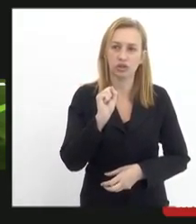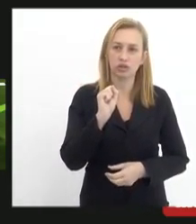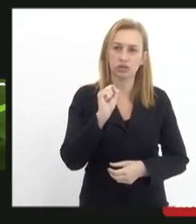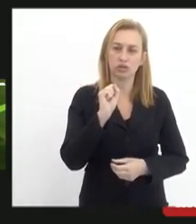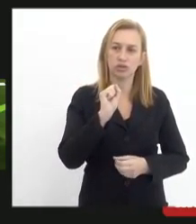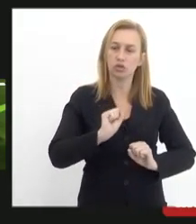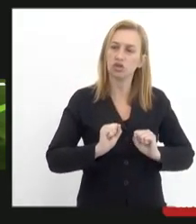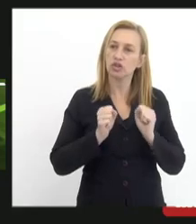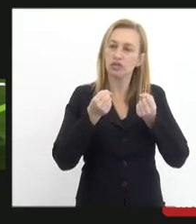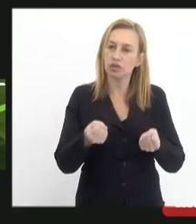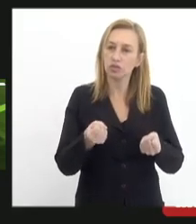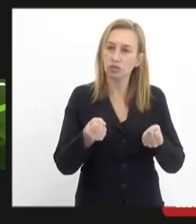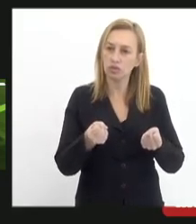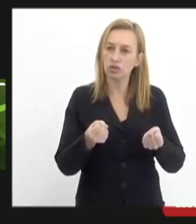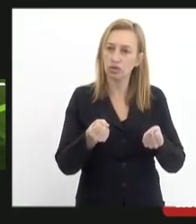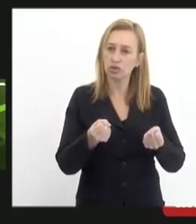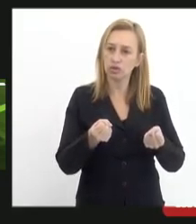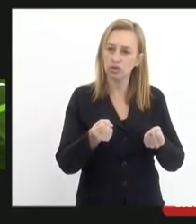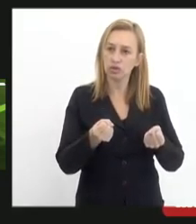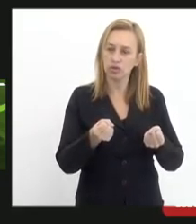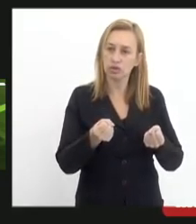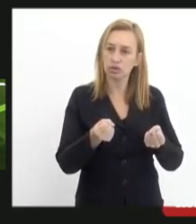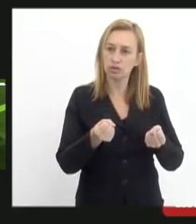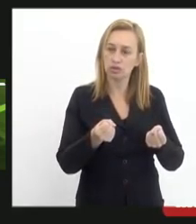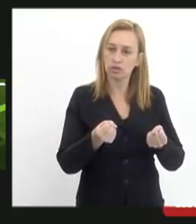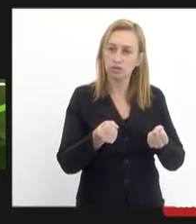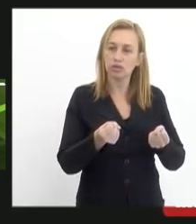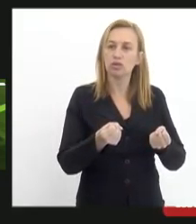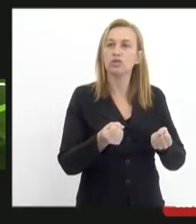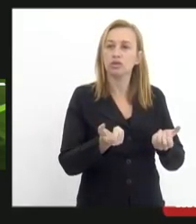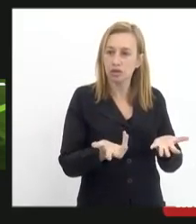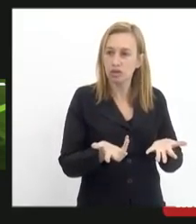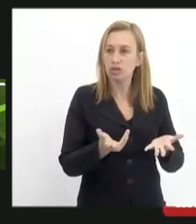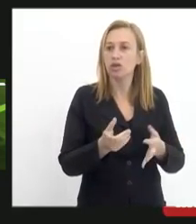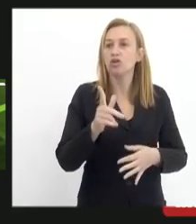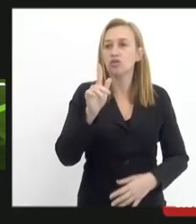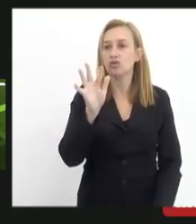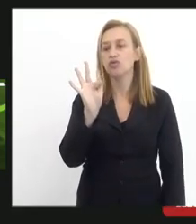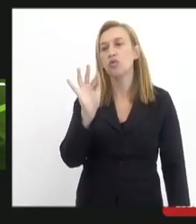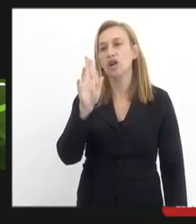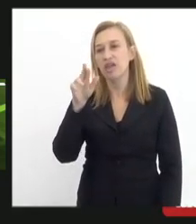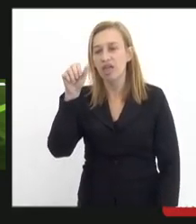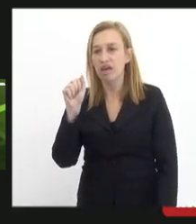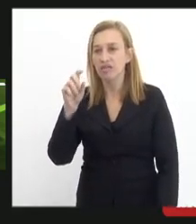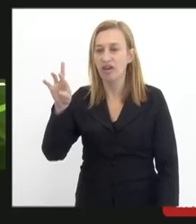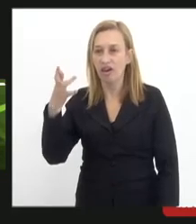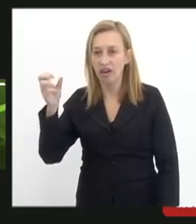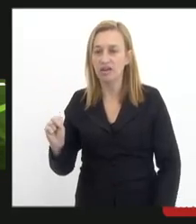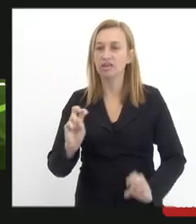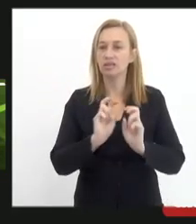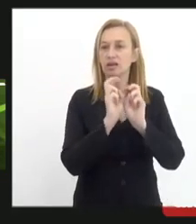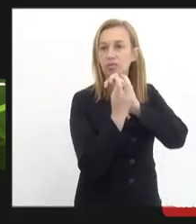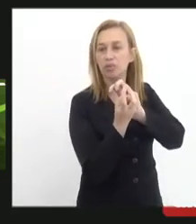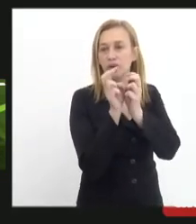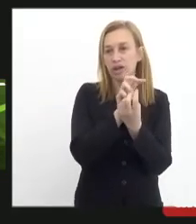de bens culturais de Jonco, Urias de Reis, Capoeira e